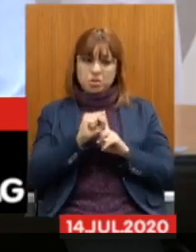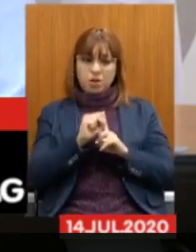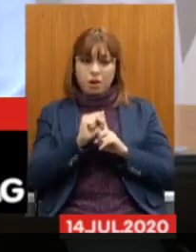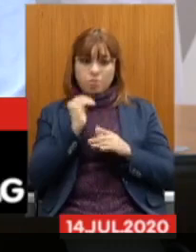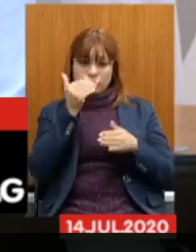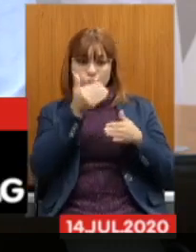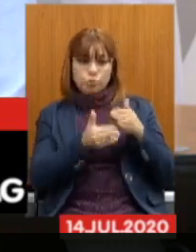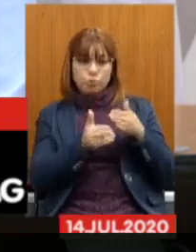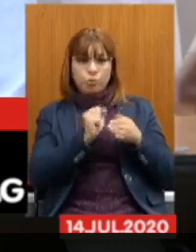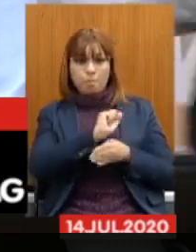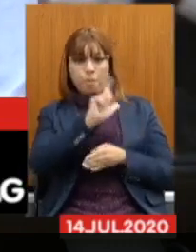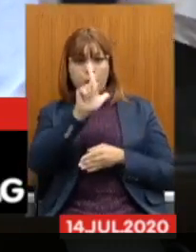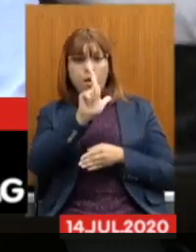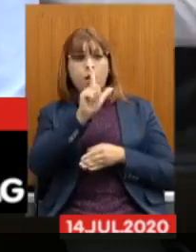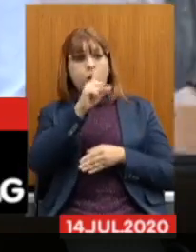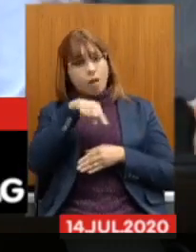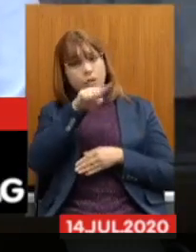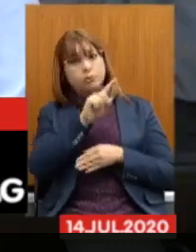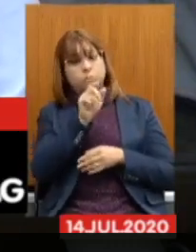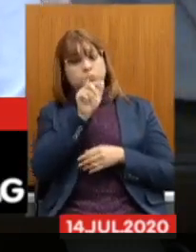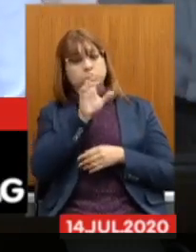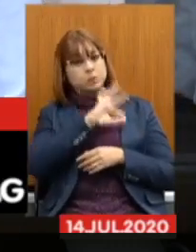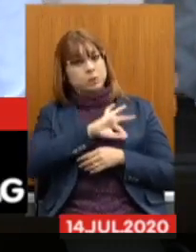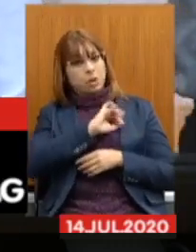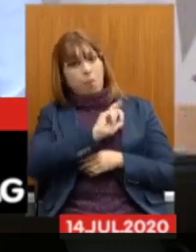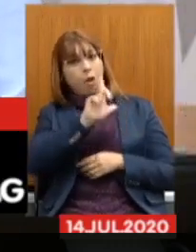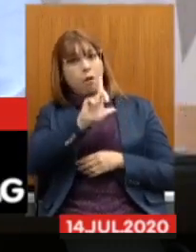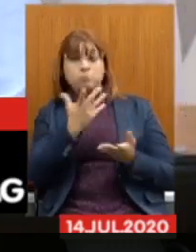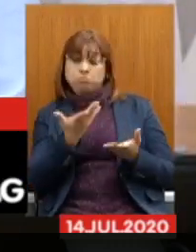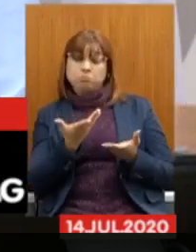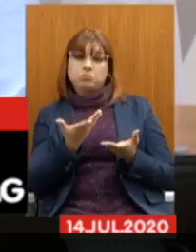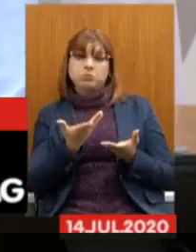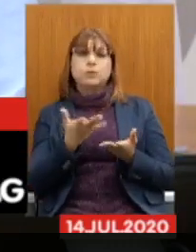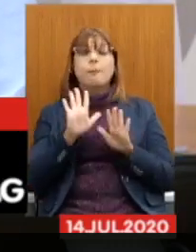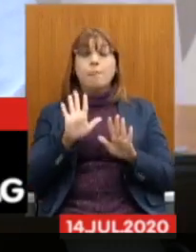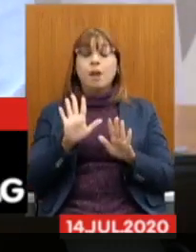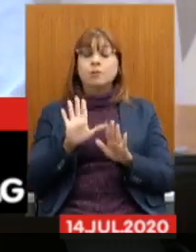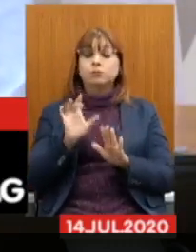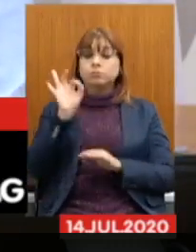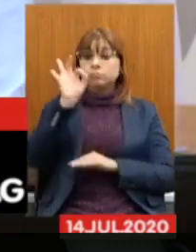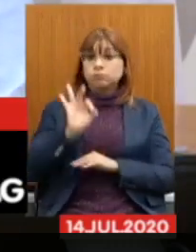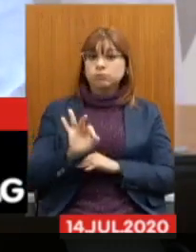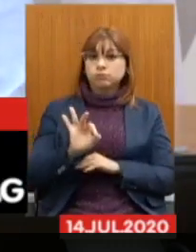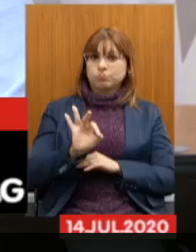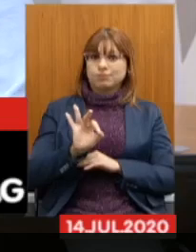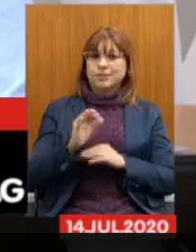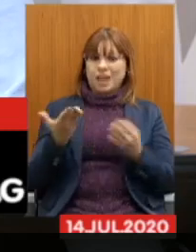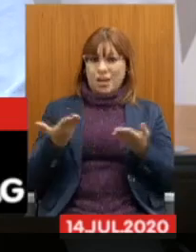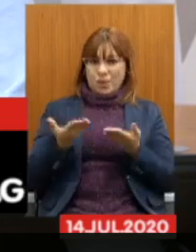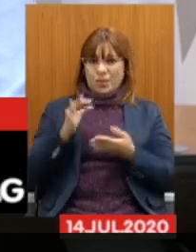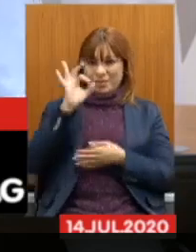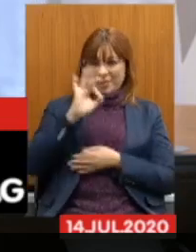Ocorre, caros deputados, que a alíquota fixa em percentual, hoje 11%,